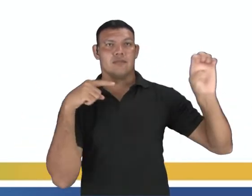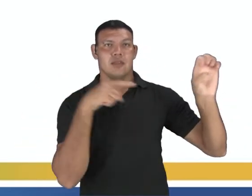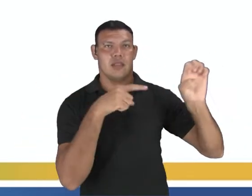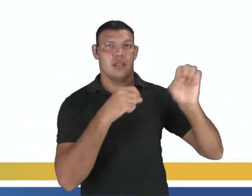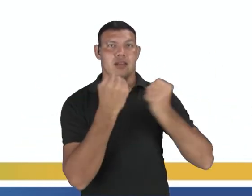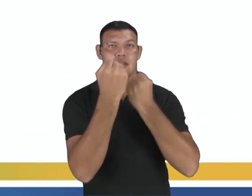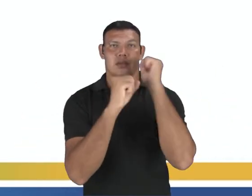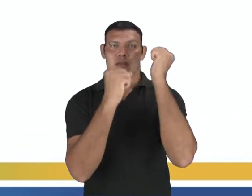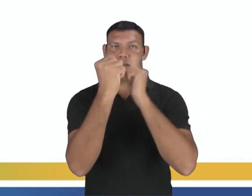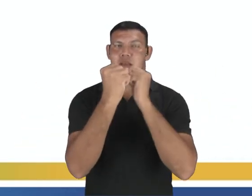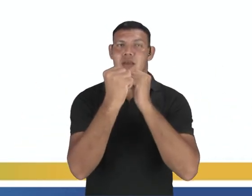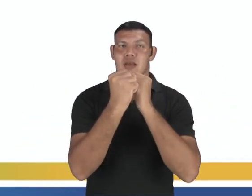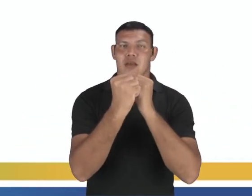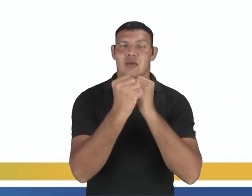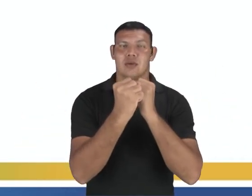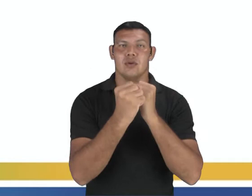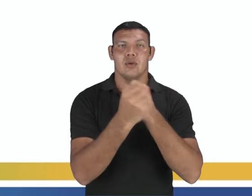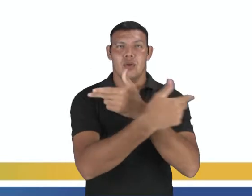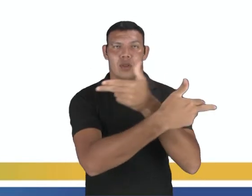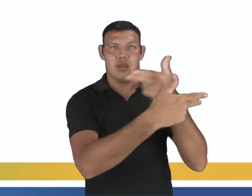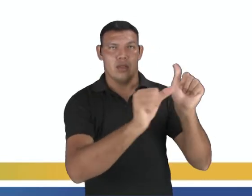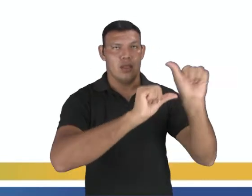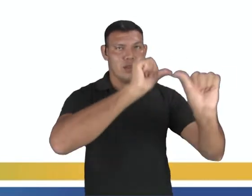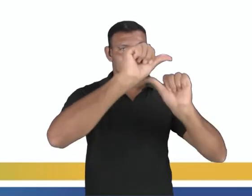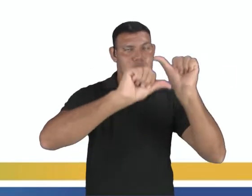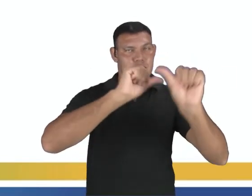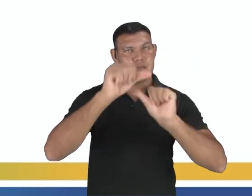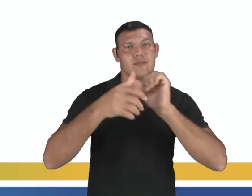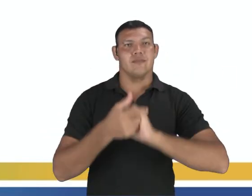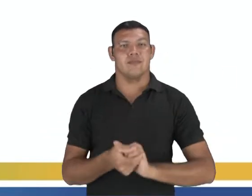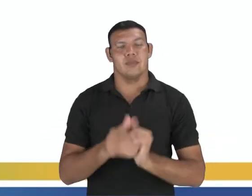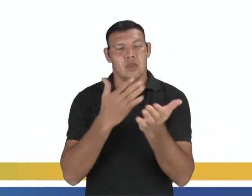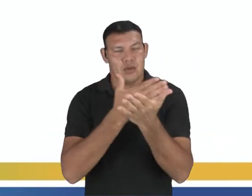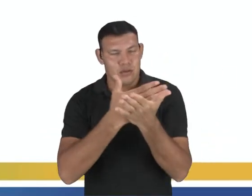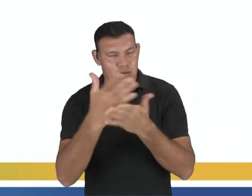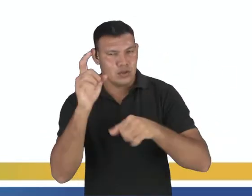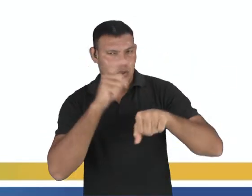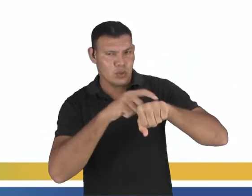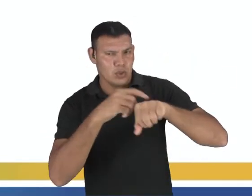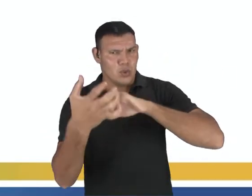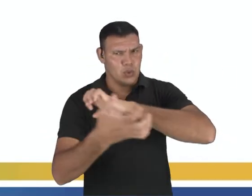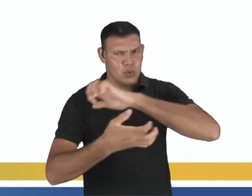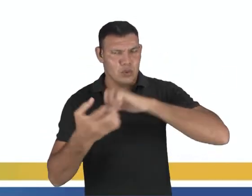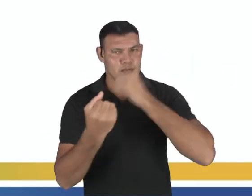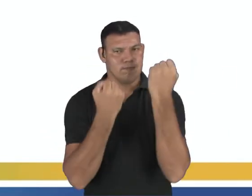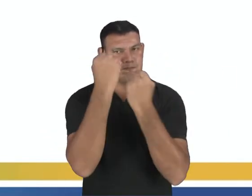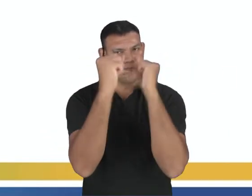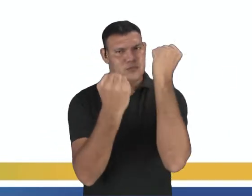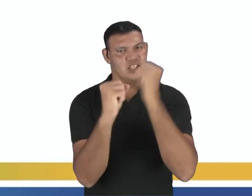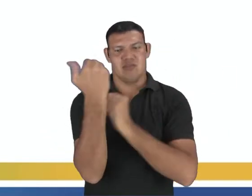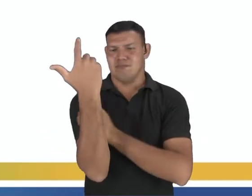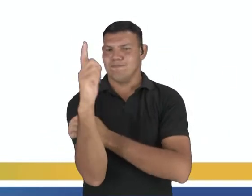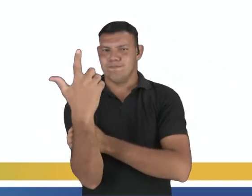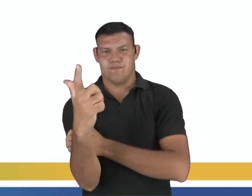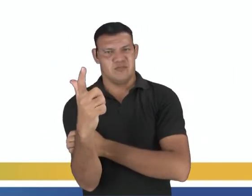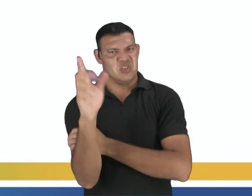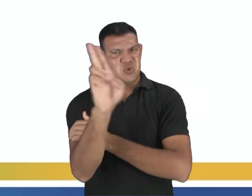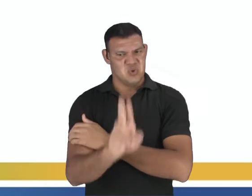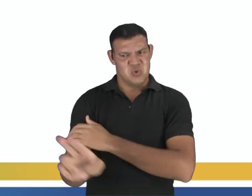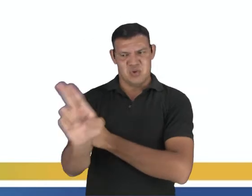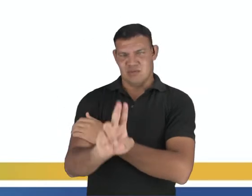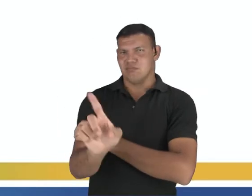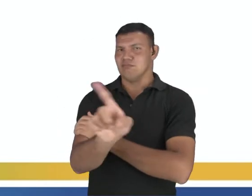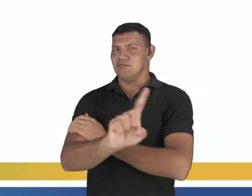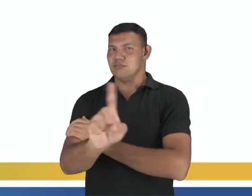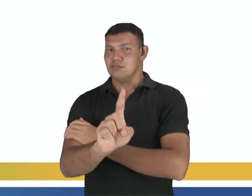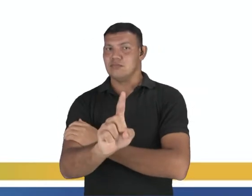quando existia a indústria tradicional, no início de tudo, não utilizavam as